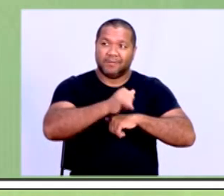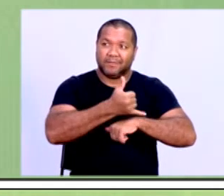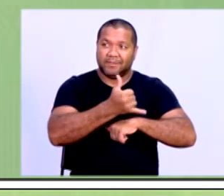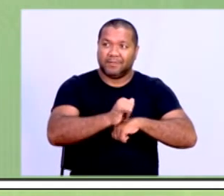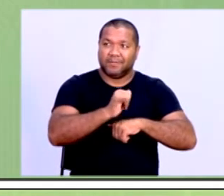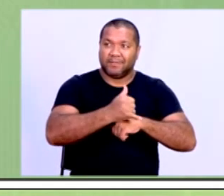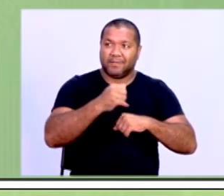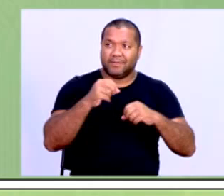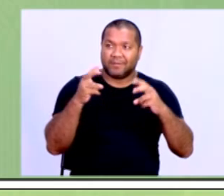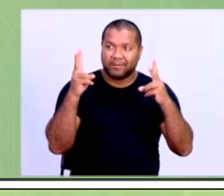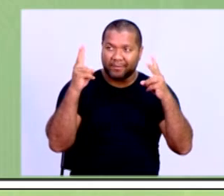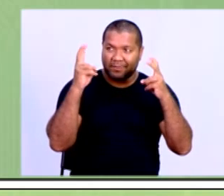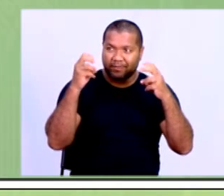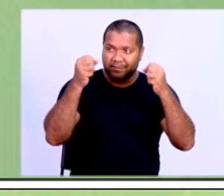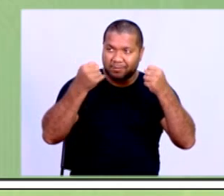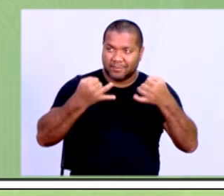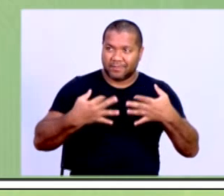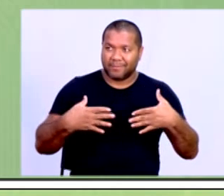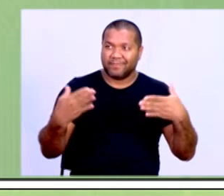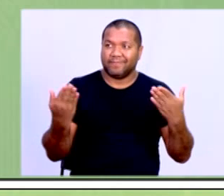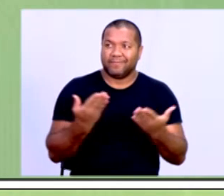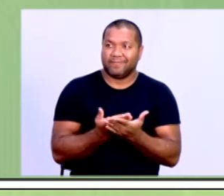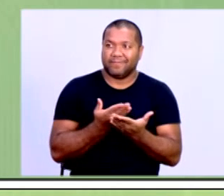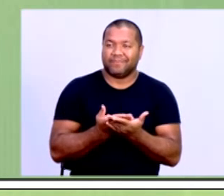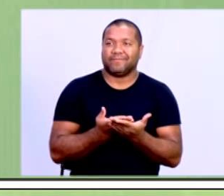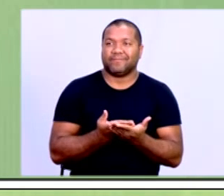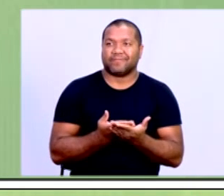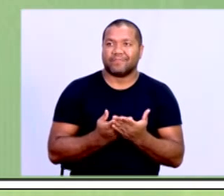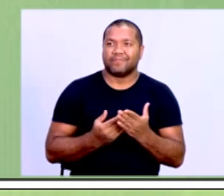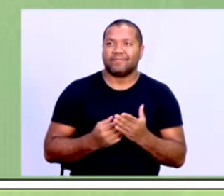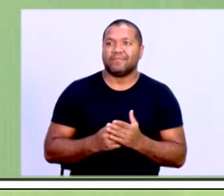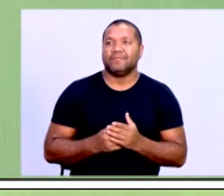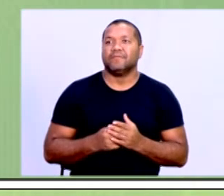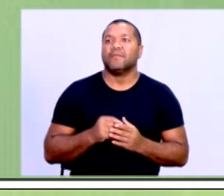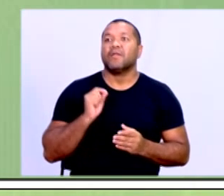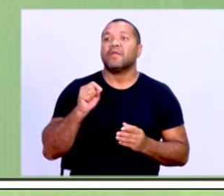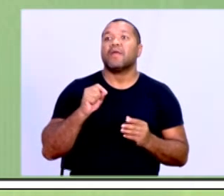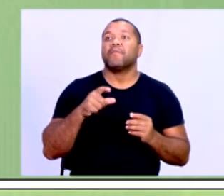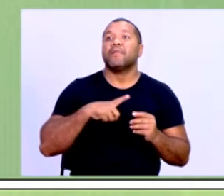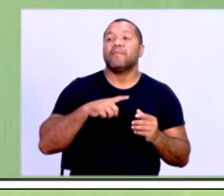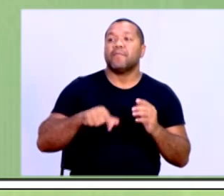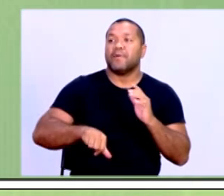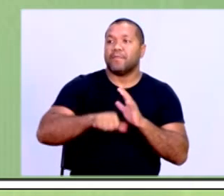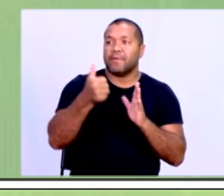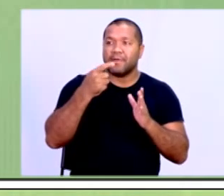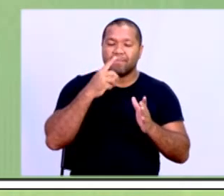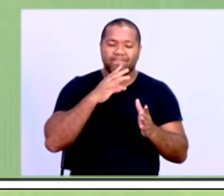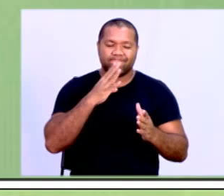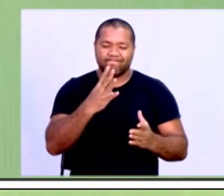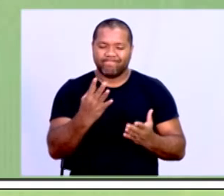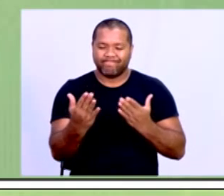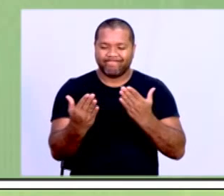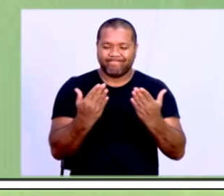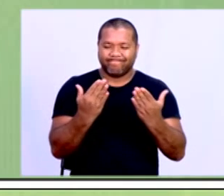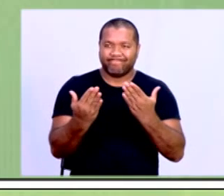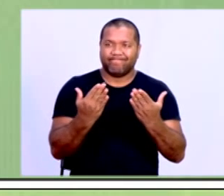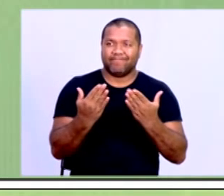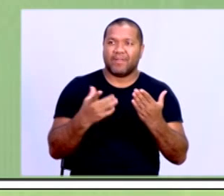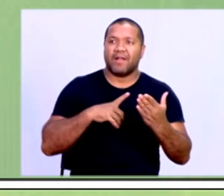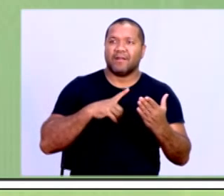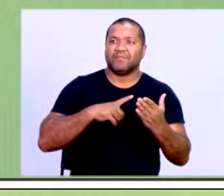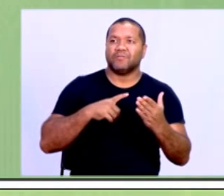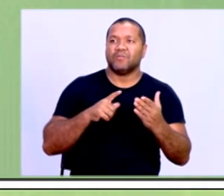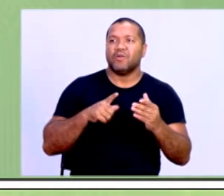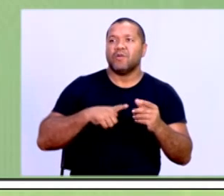serão abordadas na nossa aula de hoje de desenvolvimento, que é a análise estruturada, a